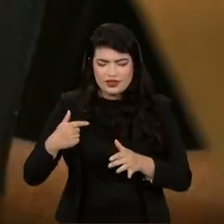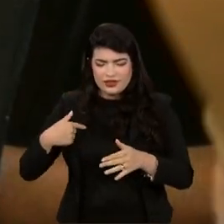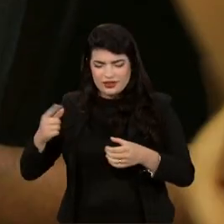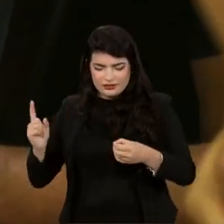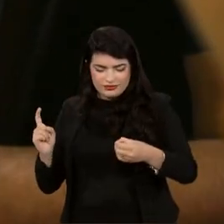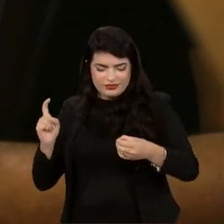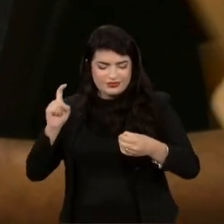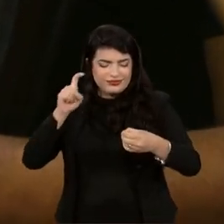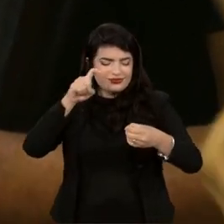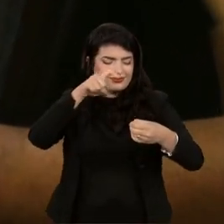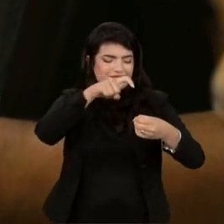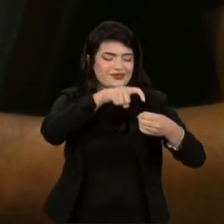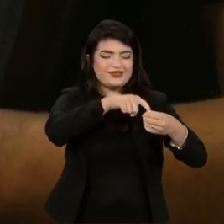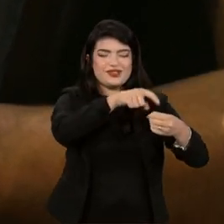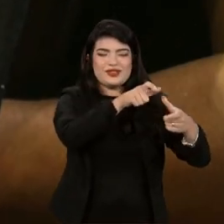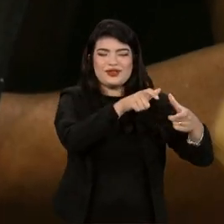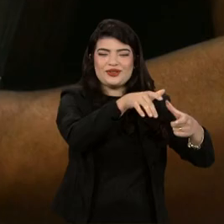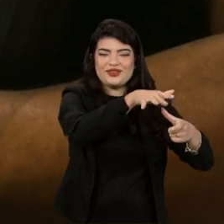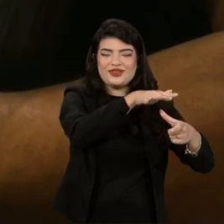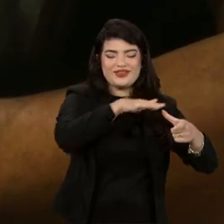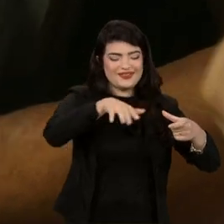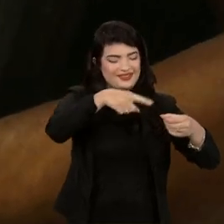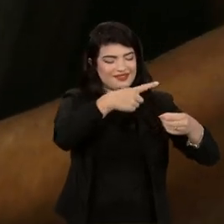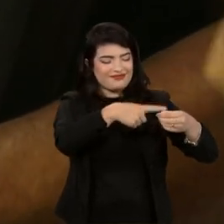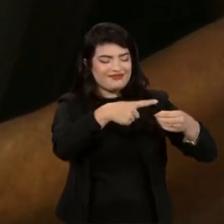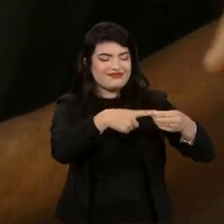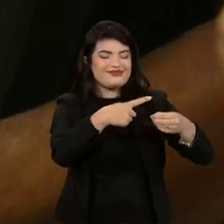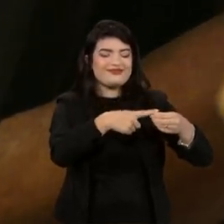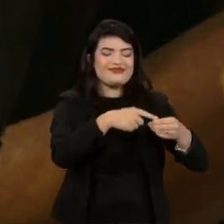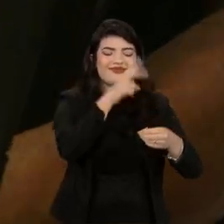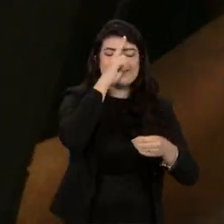Minha terra, eu renasci.